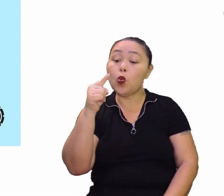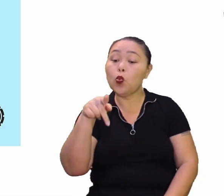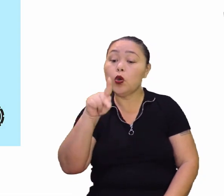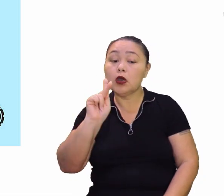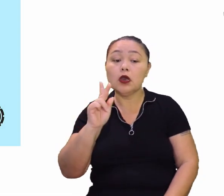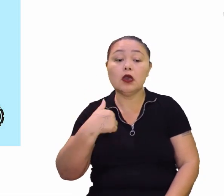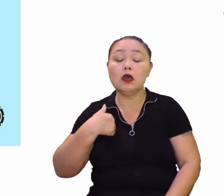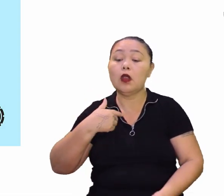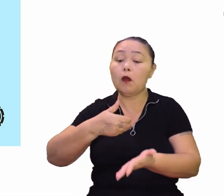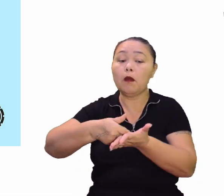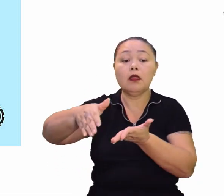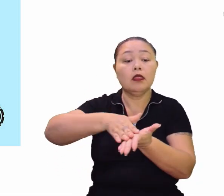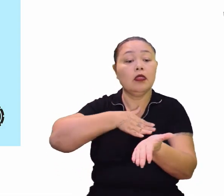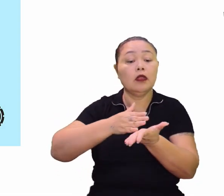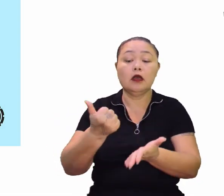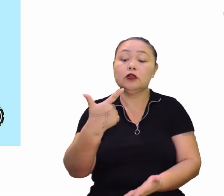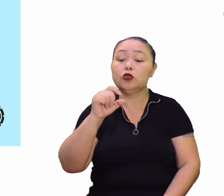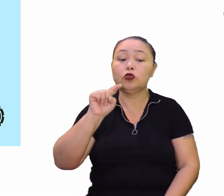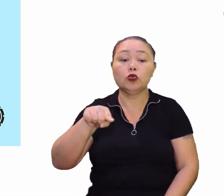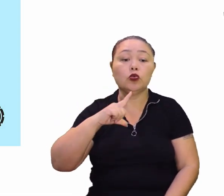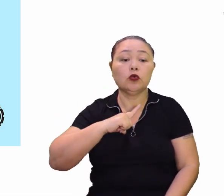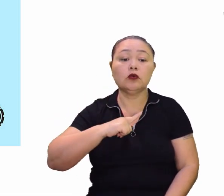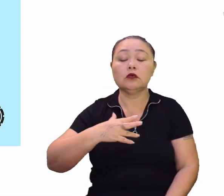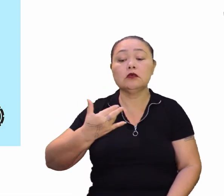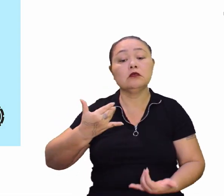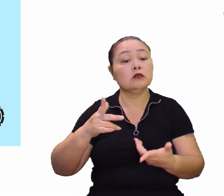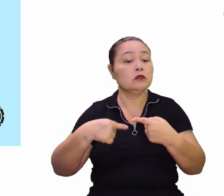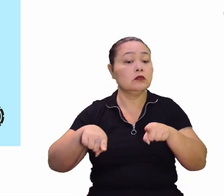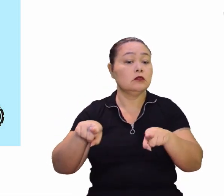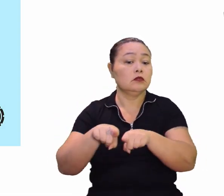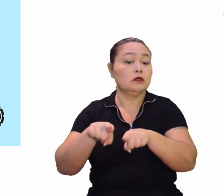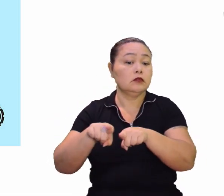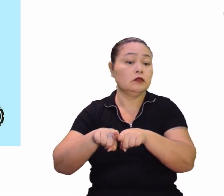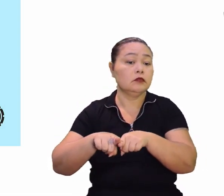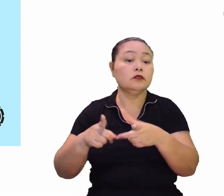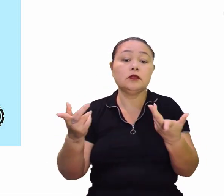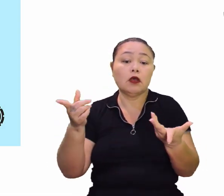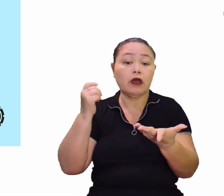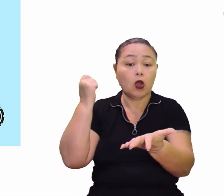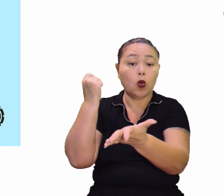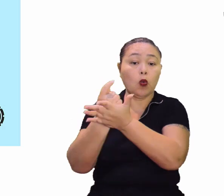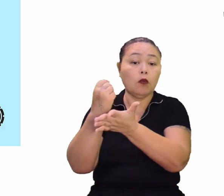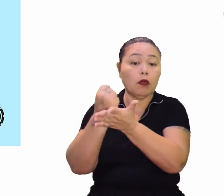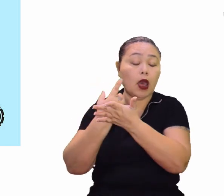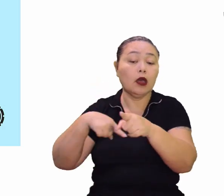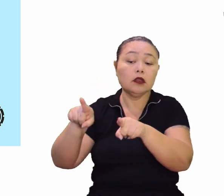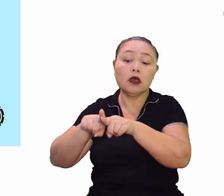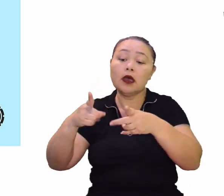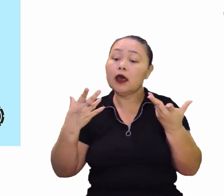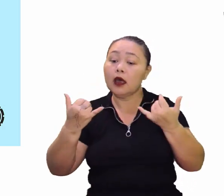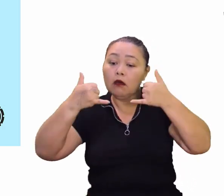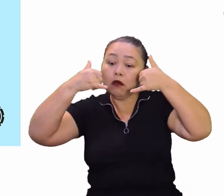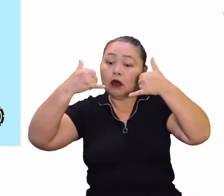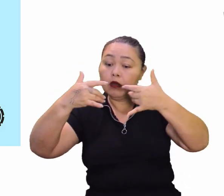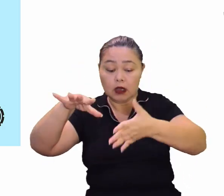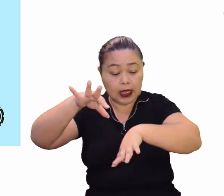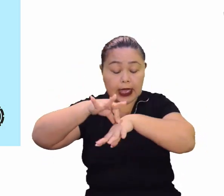manteiga, 18 mil litros. 2.500 Carne de boi, 1 quilo. Quando você vai comprar 1 quilo de carne de boi, naquele quilo que você comprou,